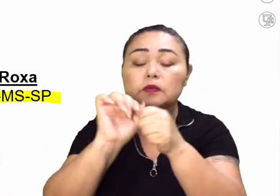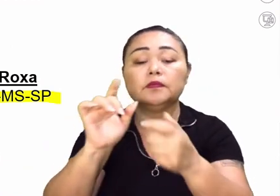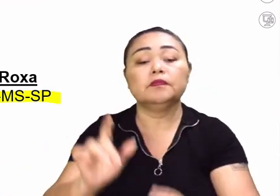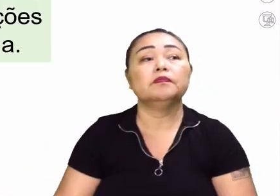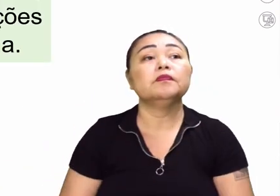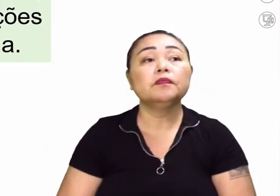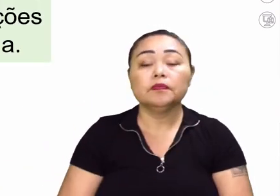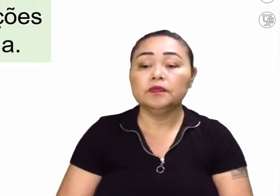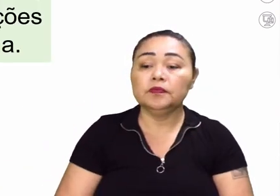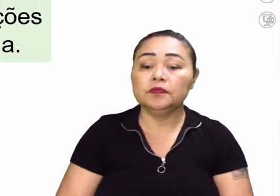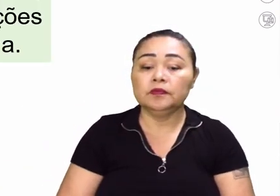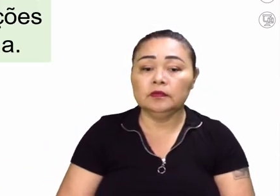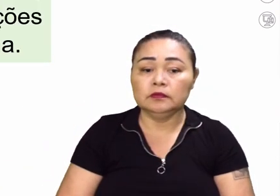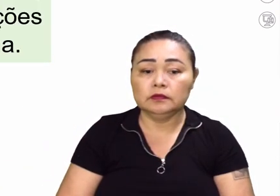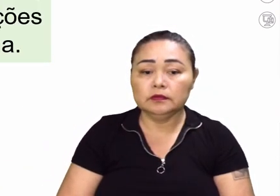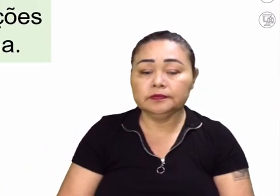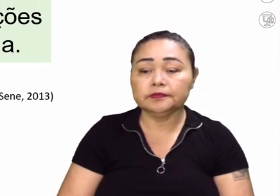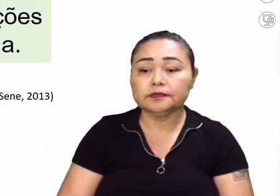beleza